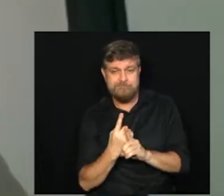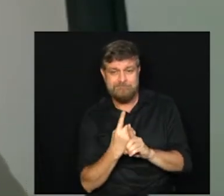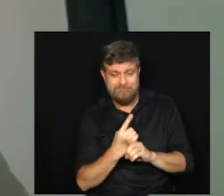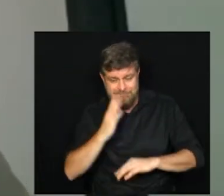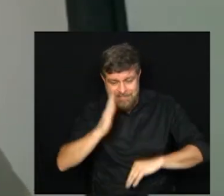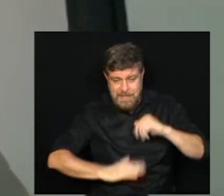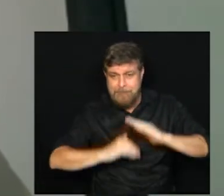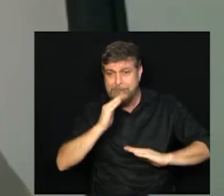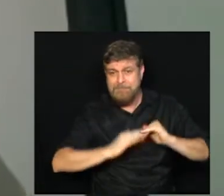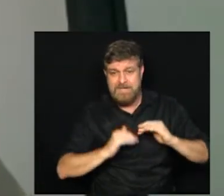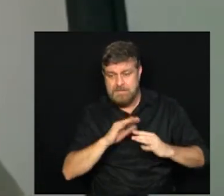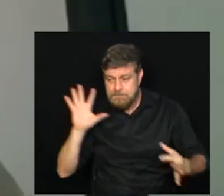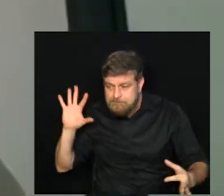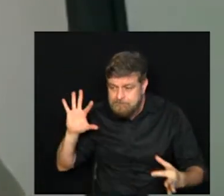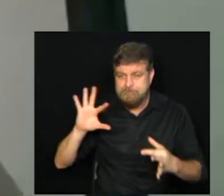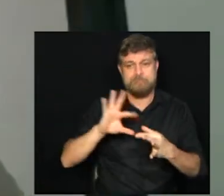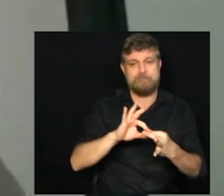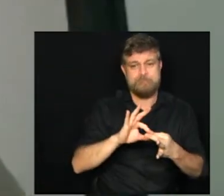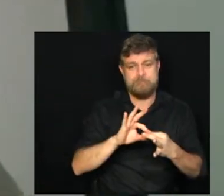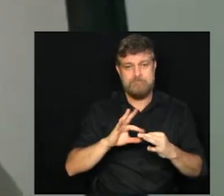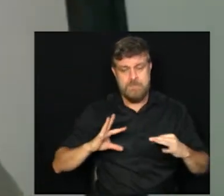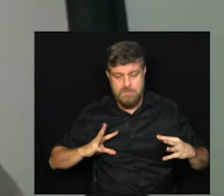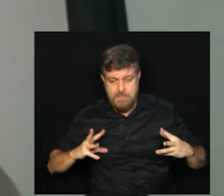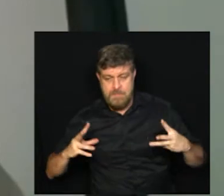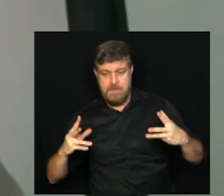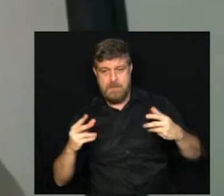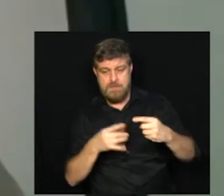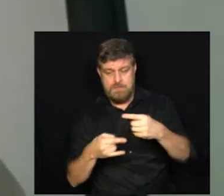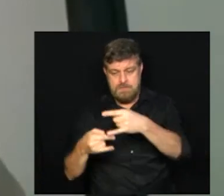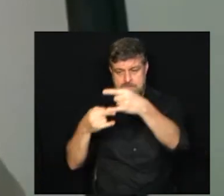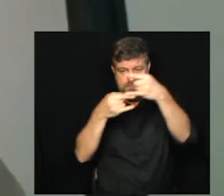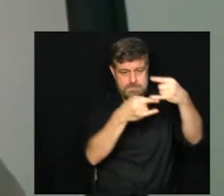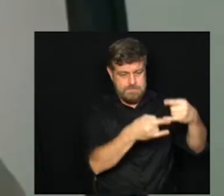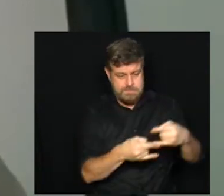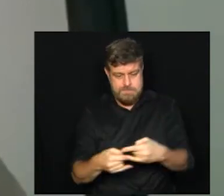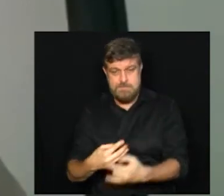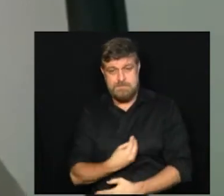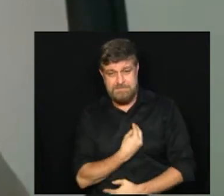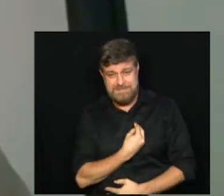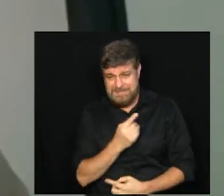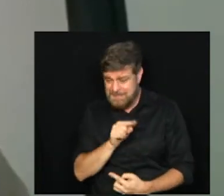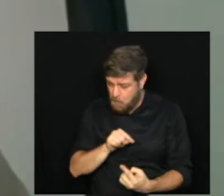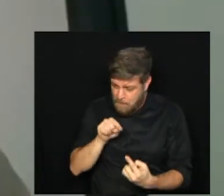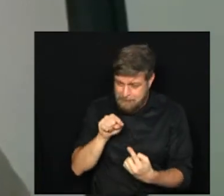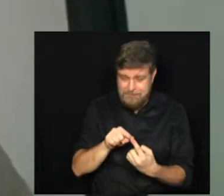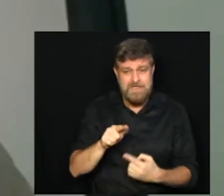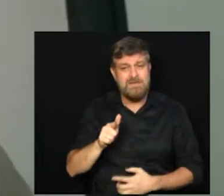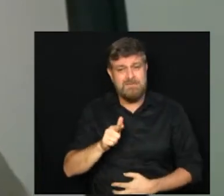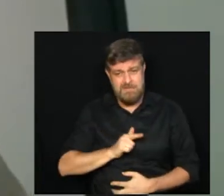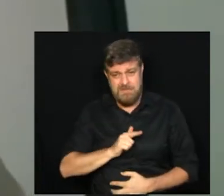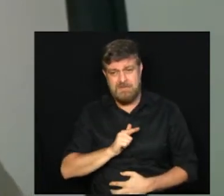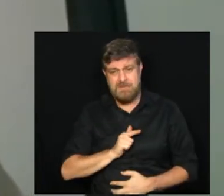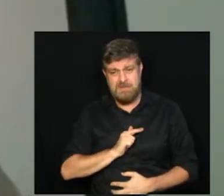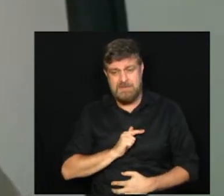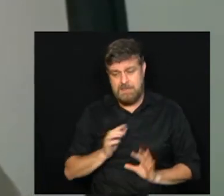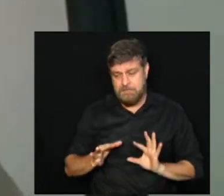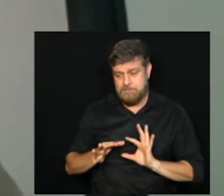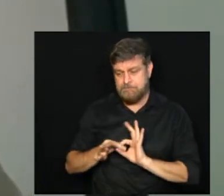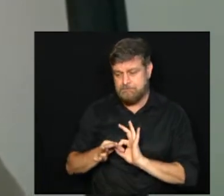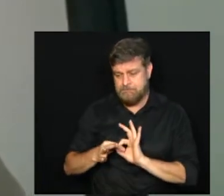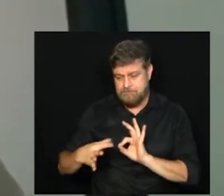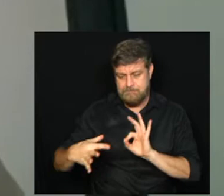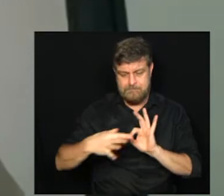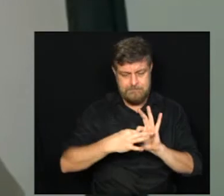diferença. Eu acho que se todos que estão aqui, têm, de alguma forma, algo que nos une. E